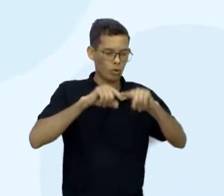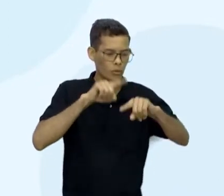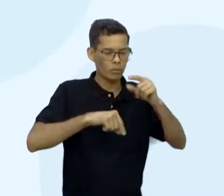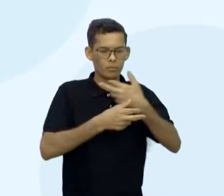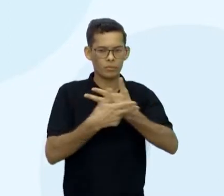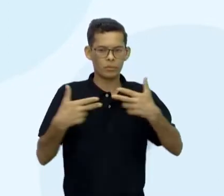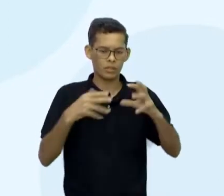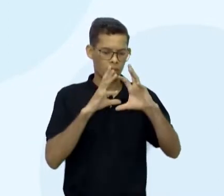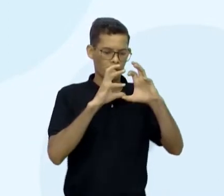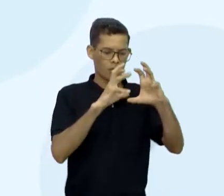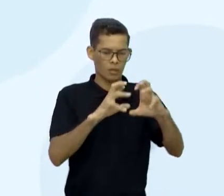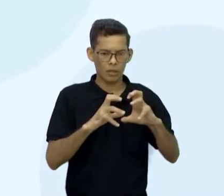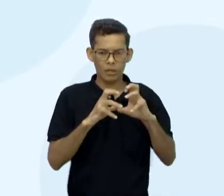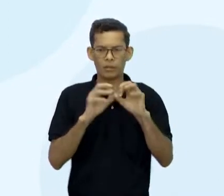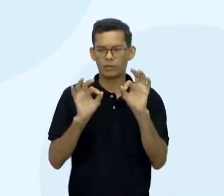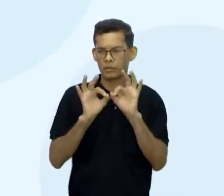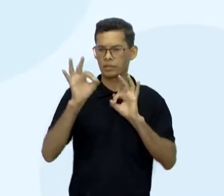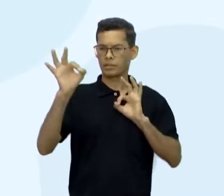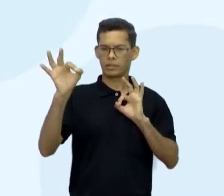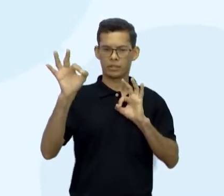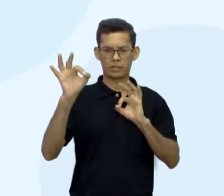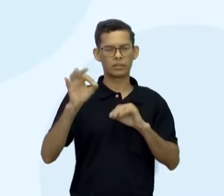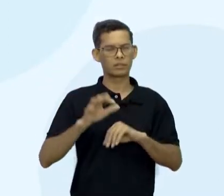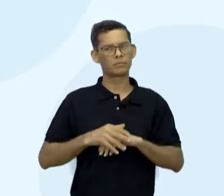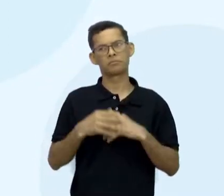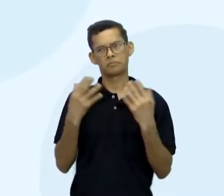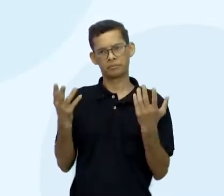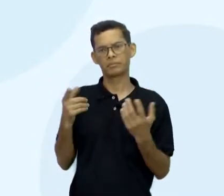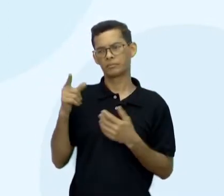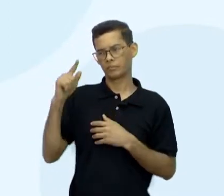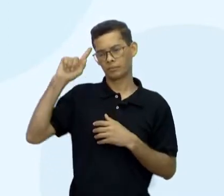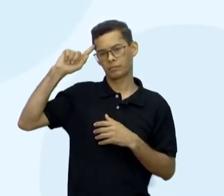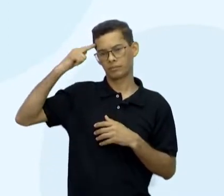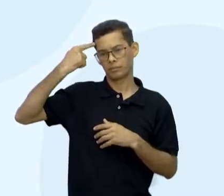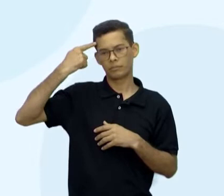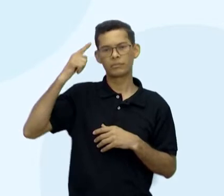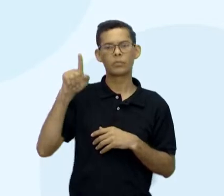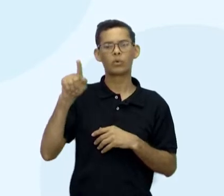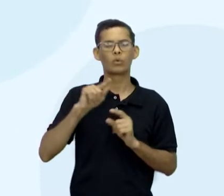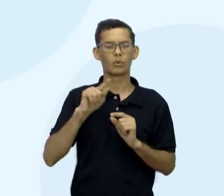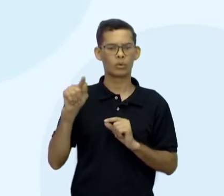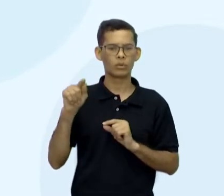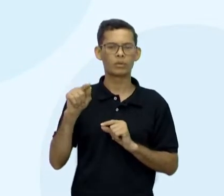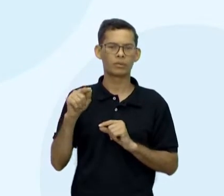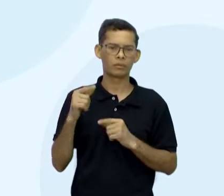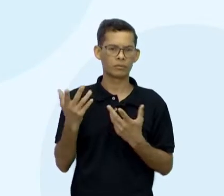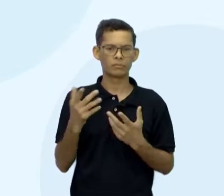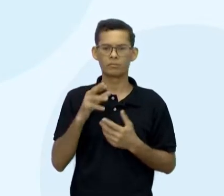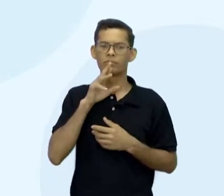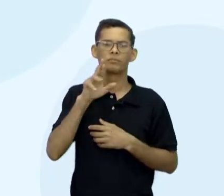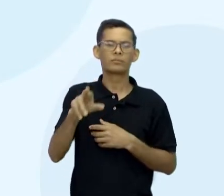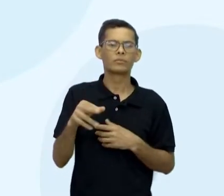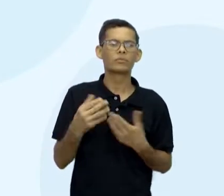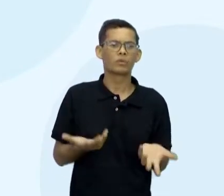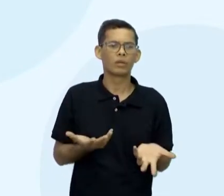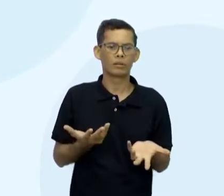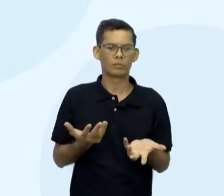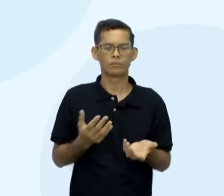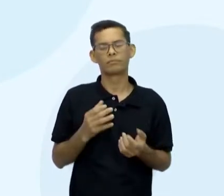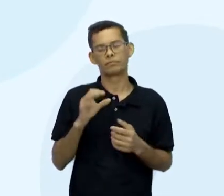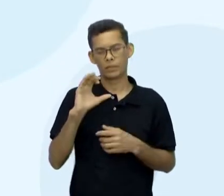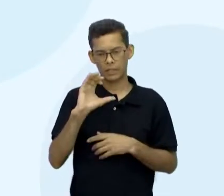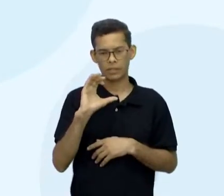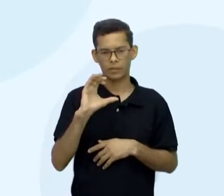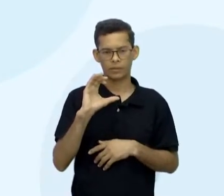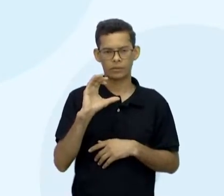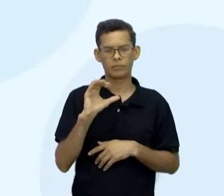de ser proporcional à distância. Então, Gimarina, concluindo, qual que seria a alternativa? Seria a alternativa